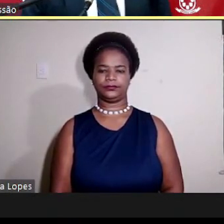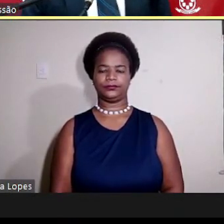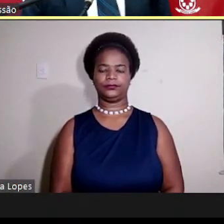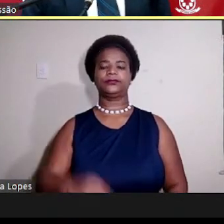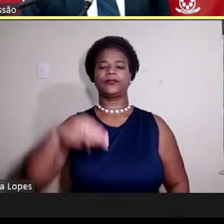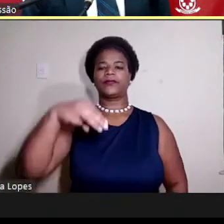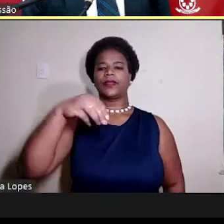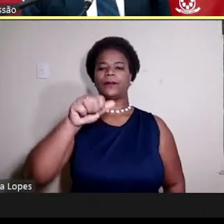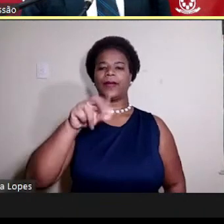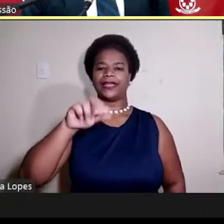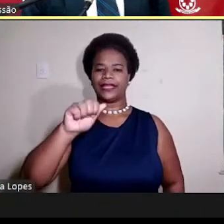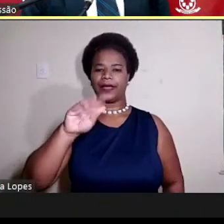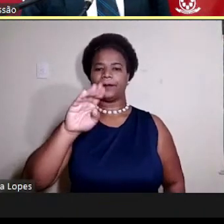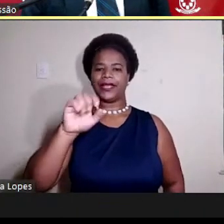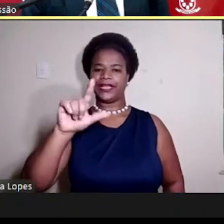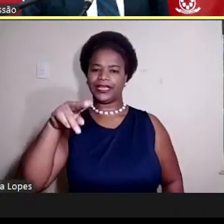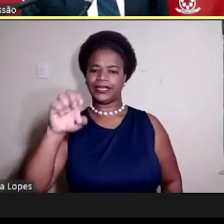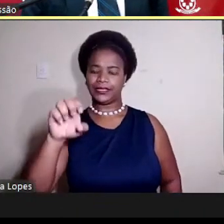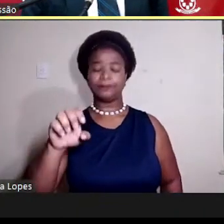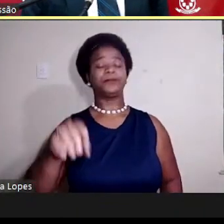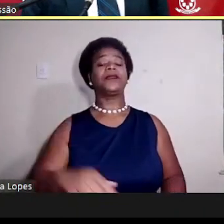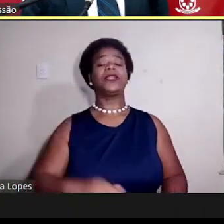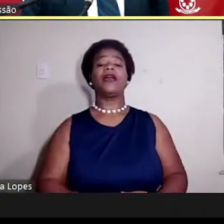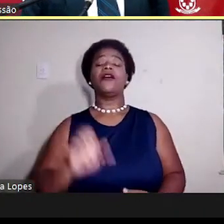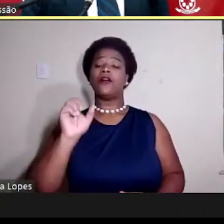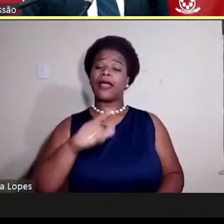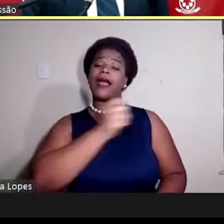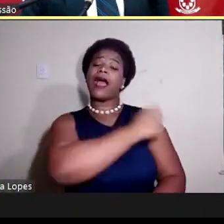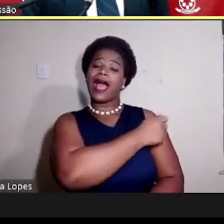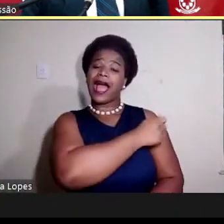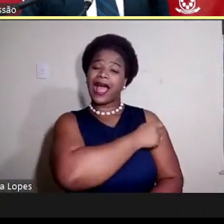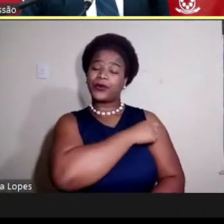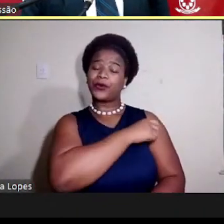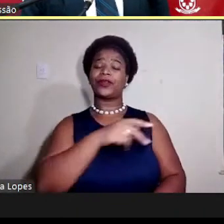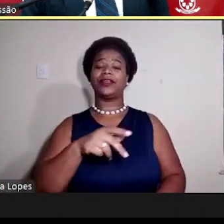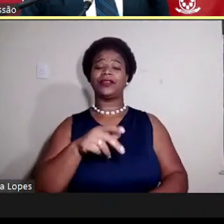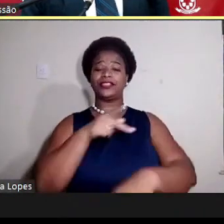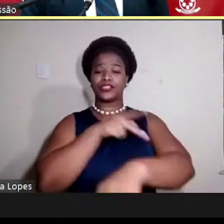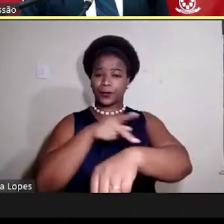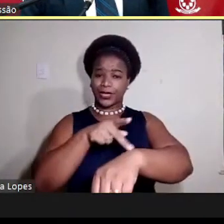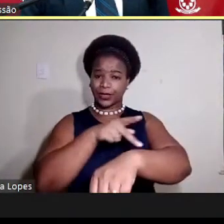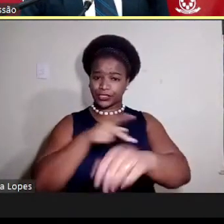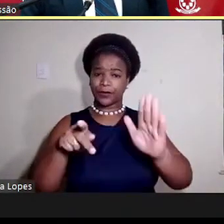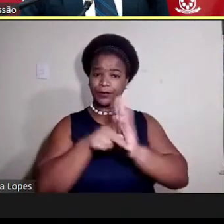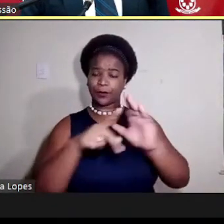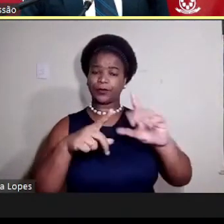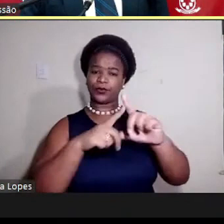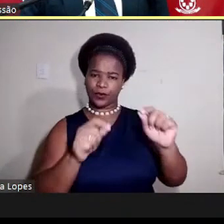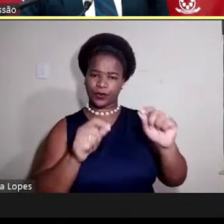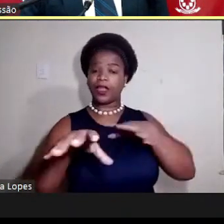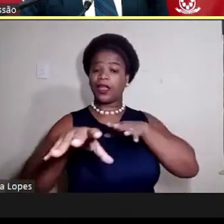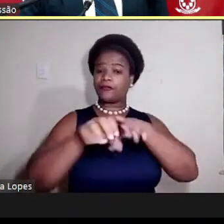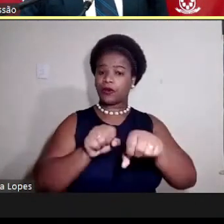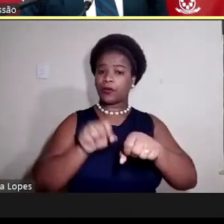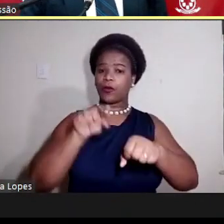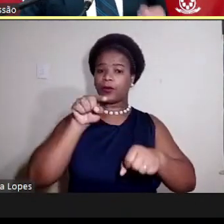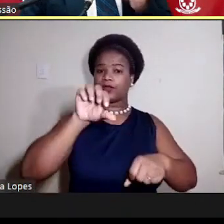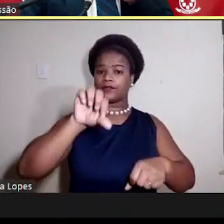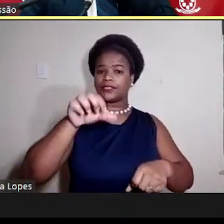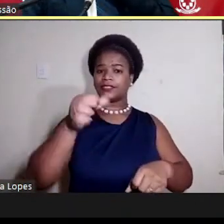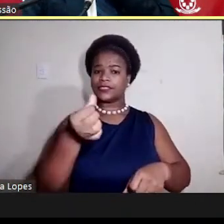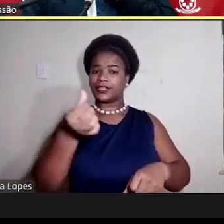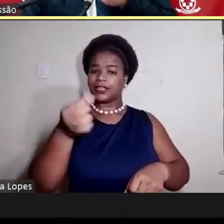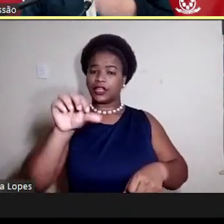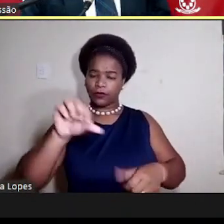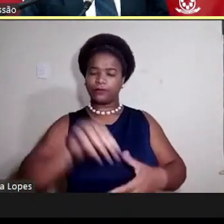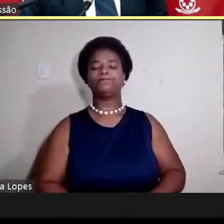aluna da licenciatura de pedagogia da UFJF, tendo colado grau em 69. Obteve o título de mestre